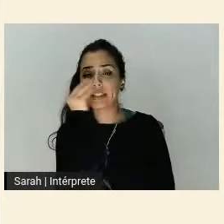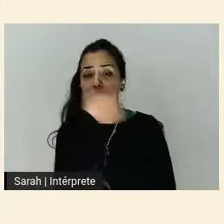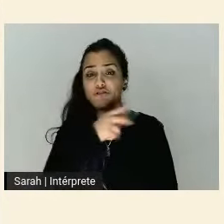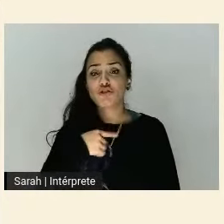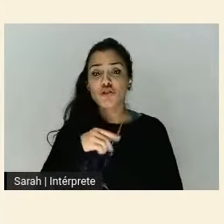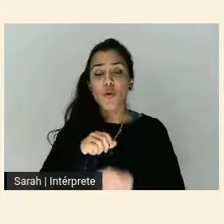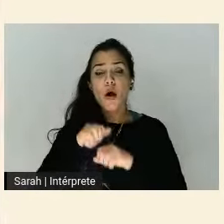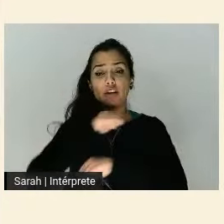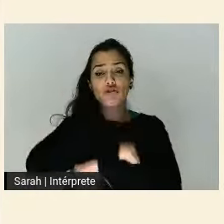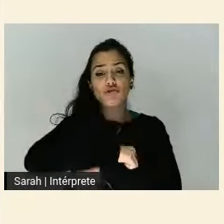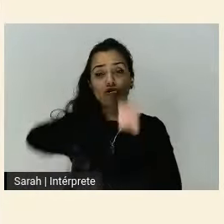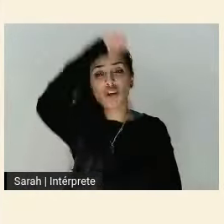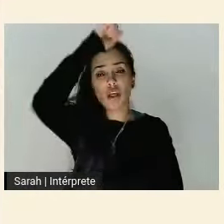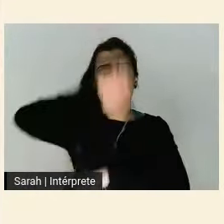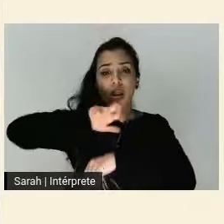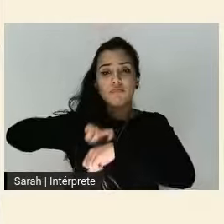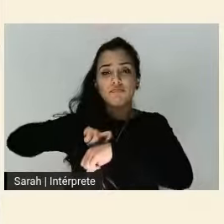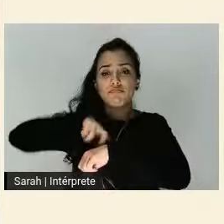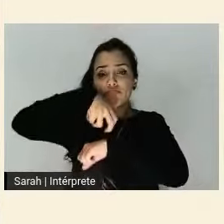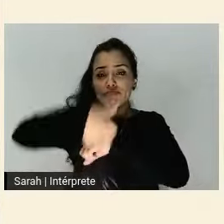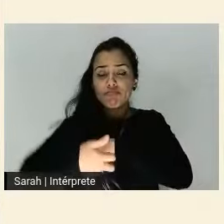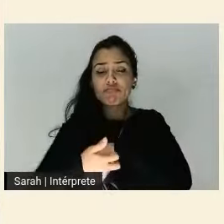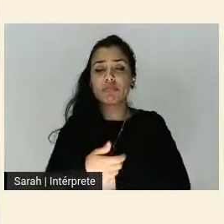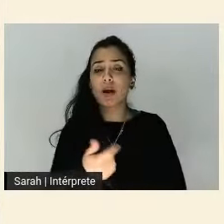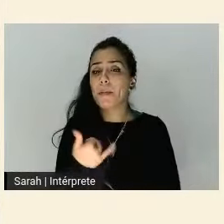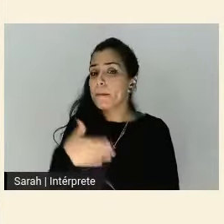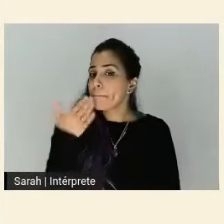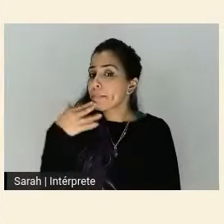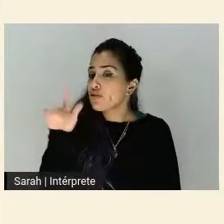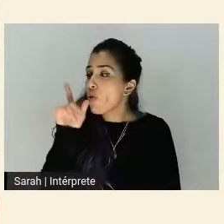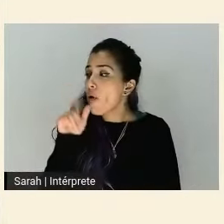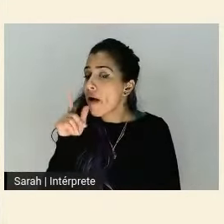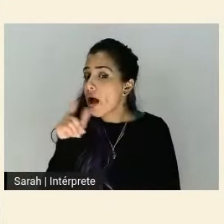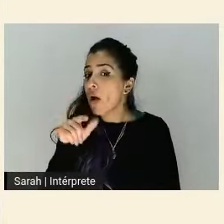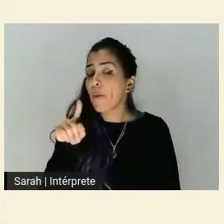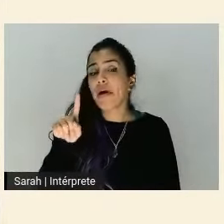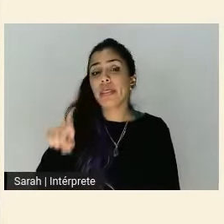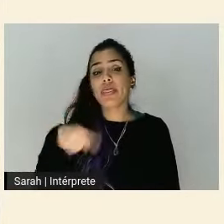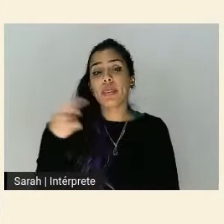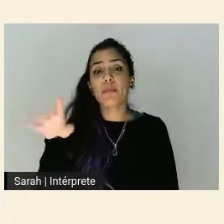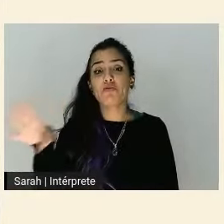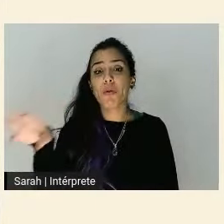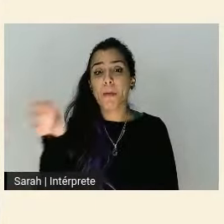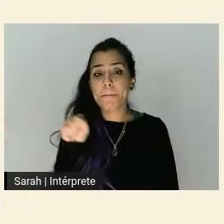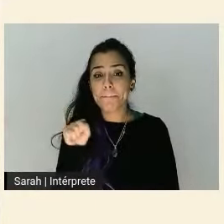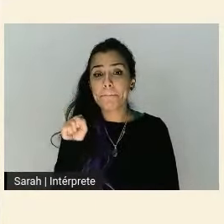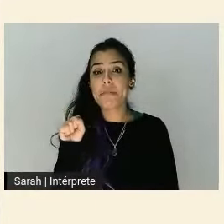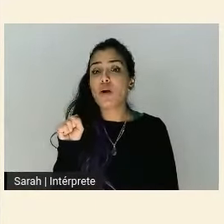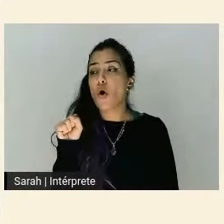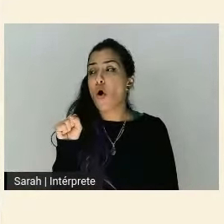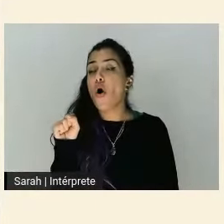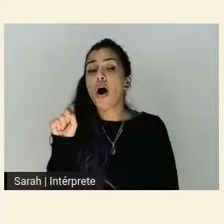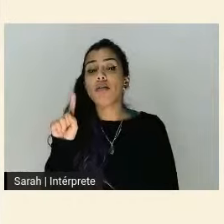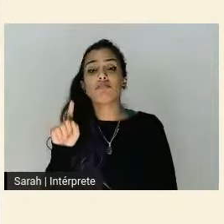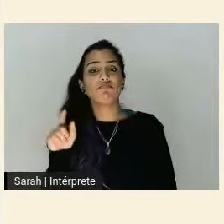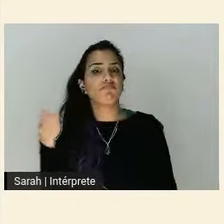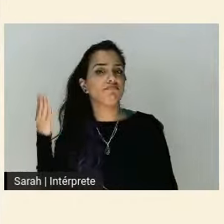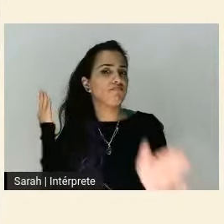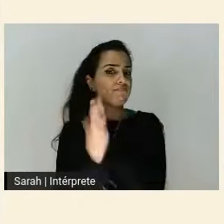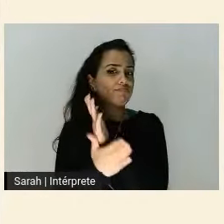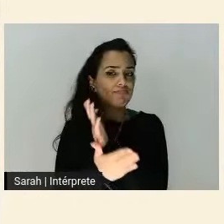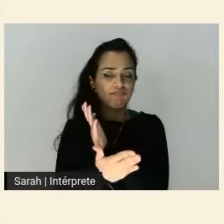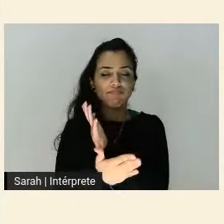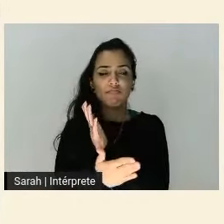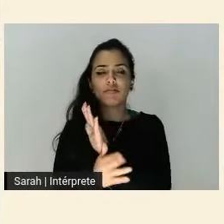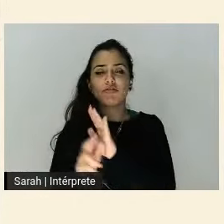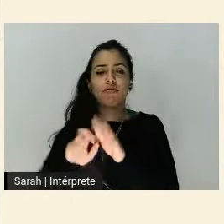casa, pediu água para o velho Augusto Meira, e quando ele foi buscar na cozinha, ele pulou, não aguentando aquela